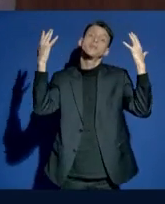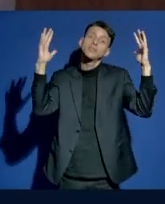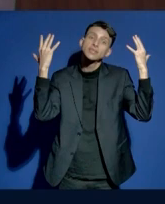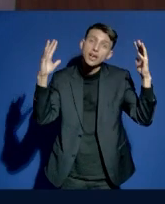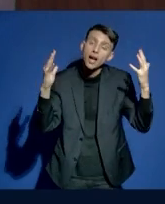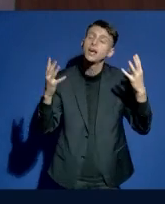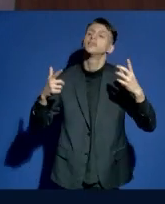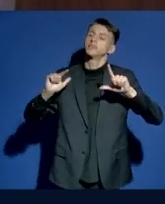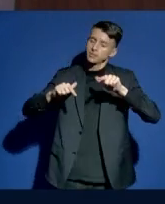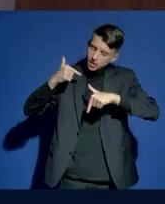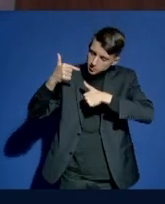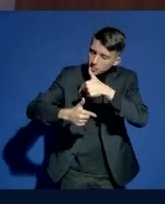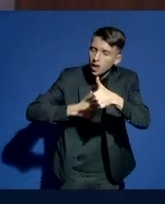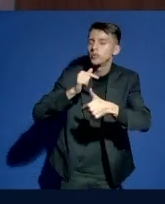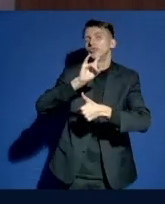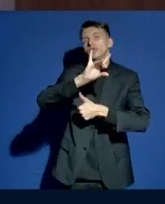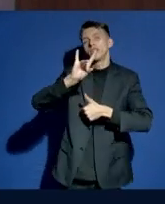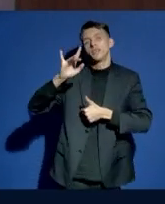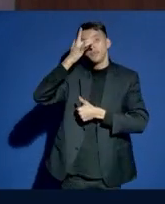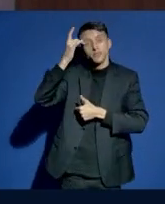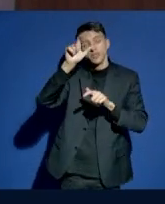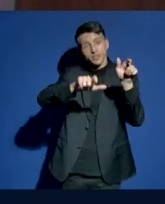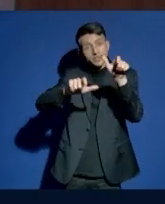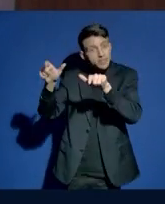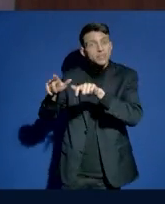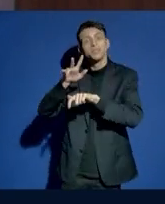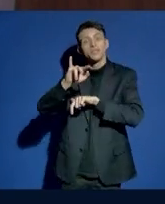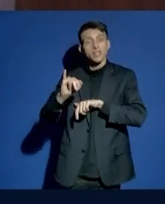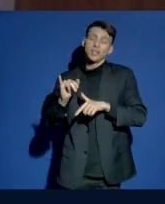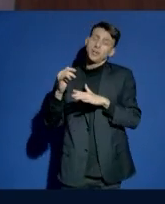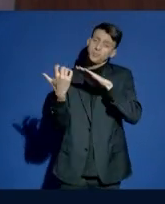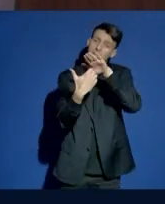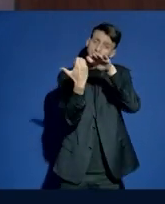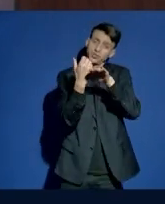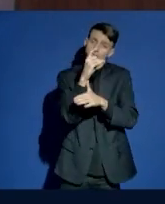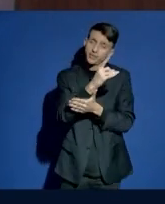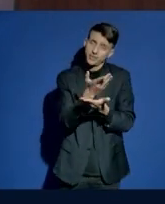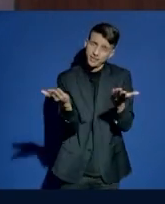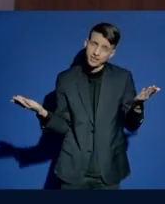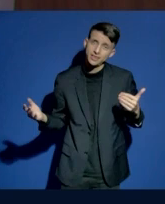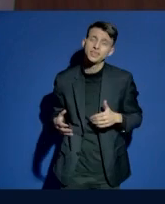pela empreitada de cada um de vocês em suas respectivas empresas. E,